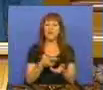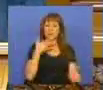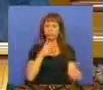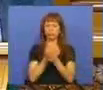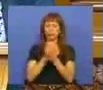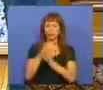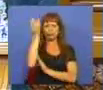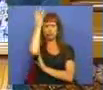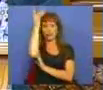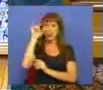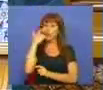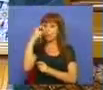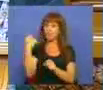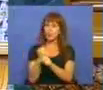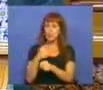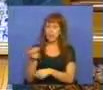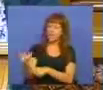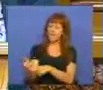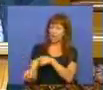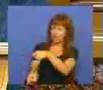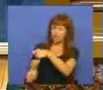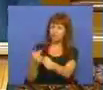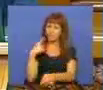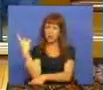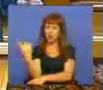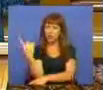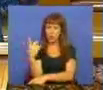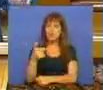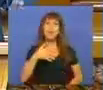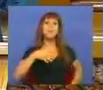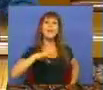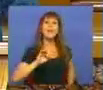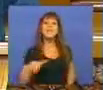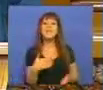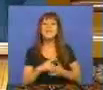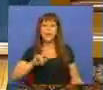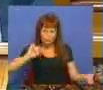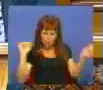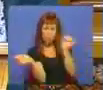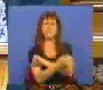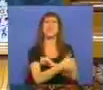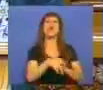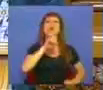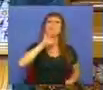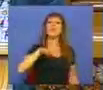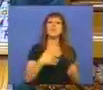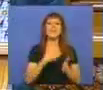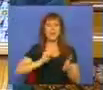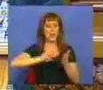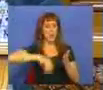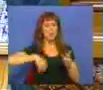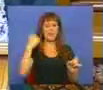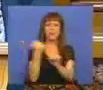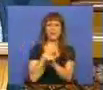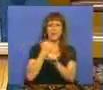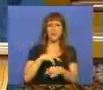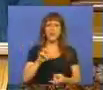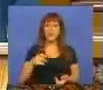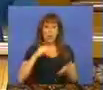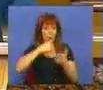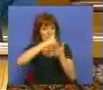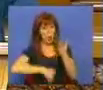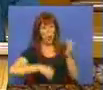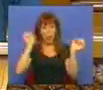exploração quando o trabalhador está mais fraco e isolado. O PS deu uma reviravolta e permite que um contrato de trabalho ou uma